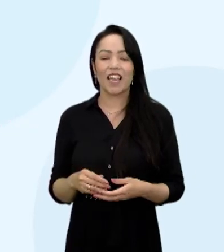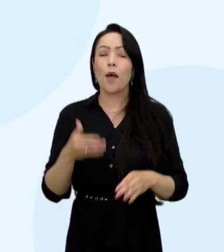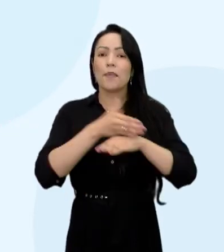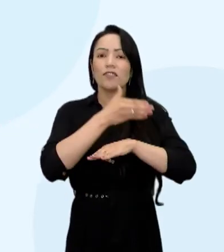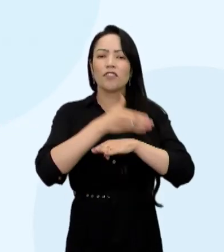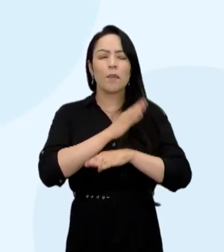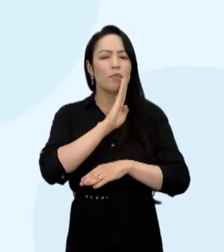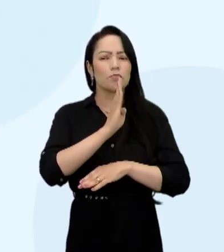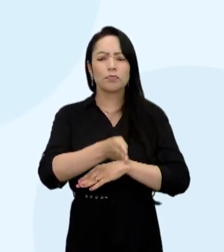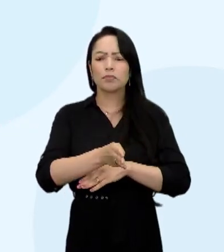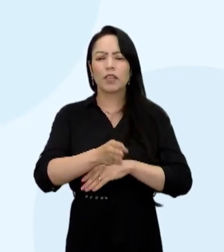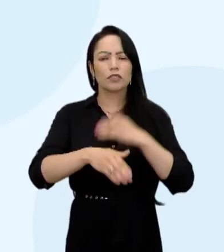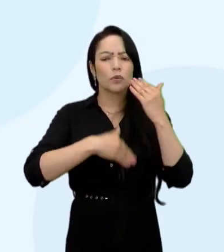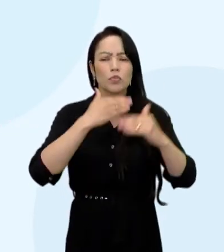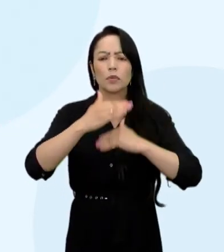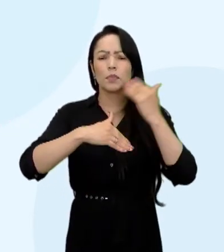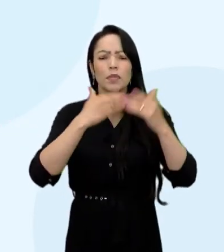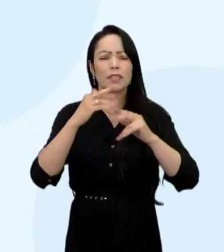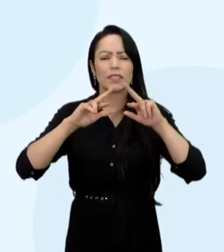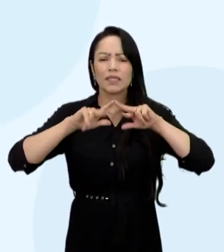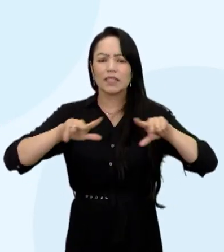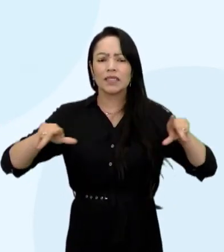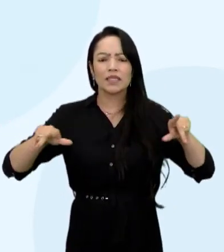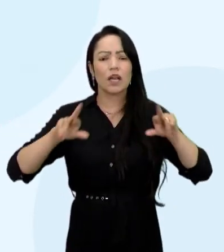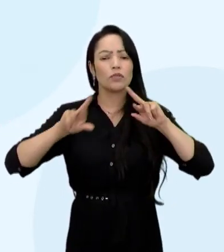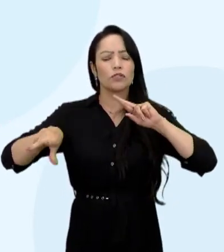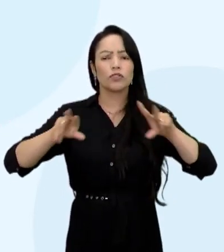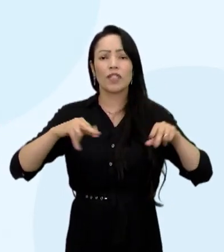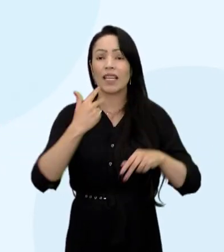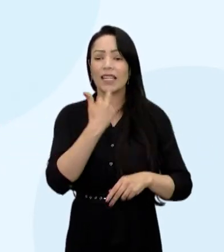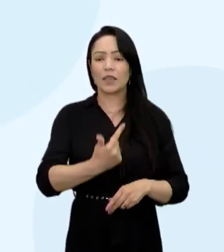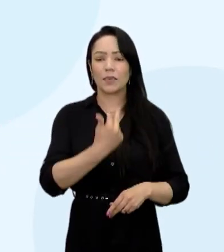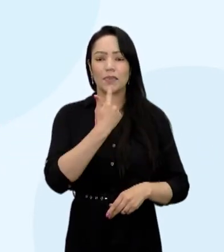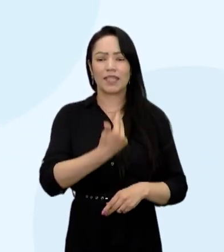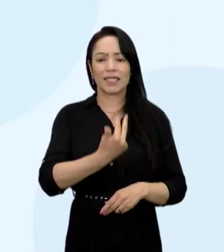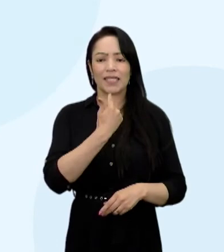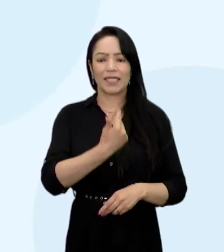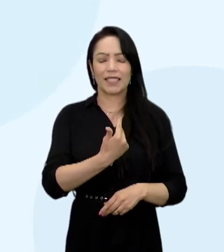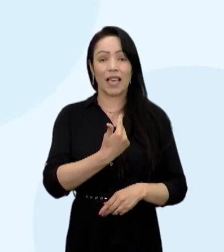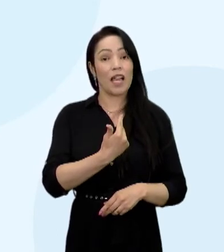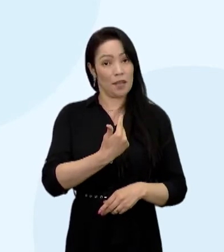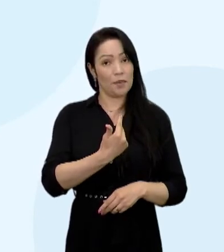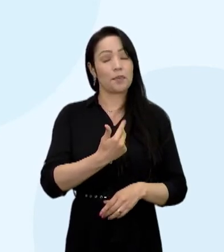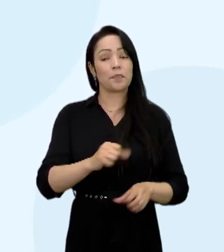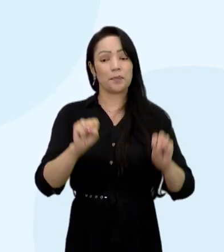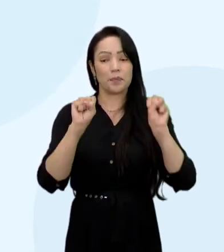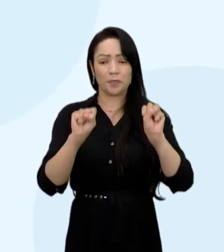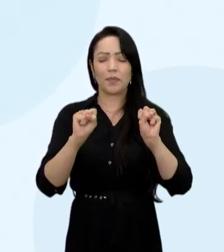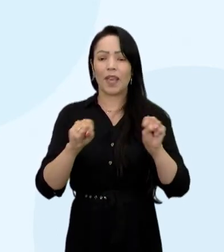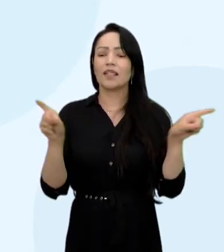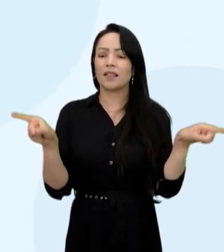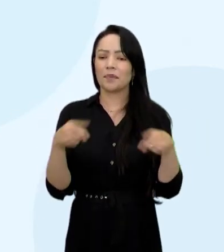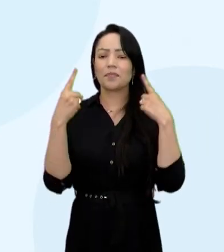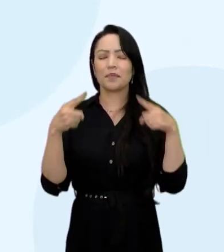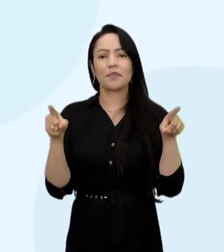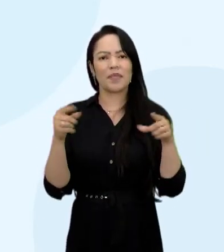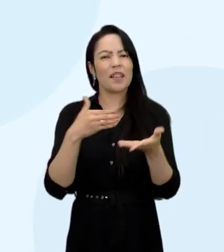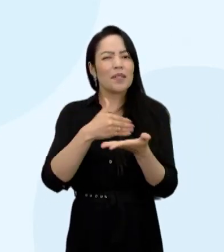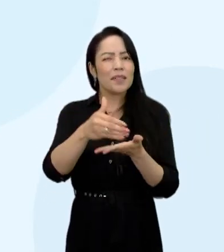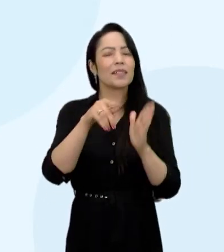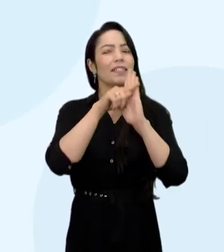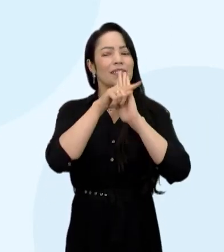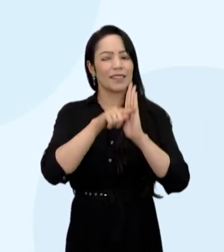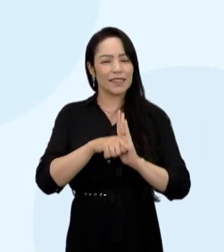Participam diretamente dos processos de diferenciação linguística. A gente pode pensar aqui lá na música que nós analisamos na